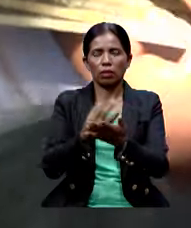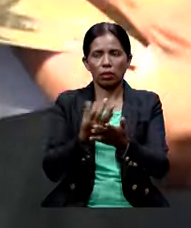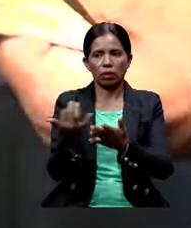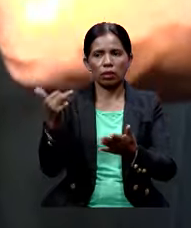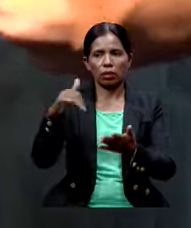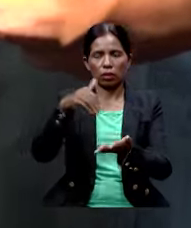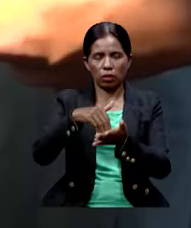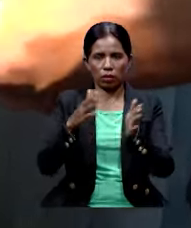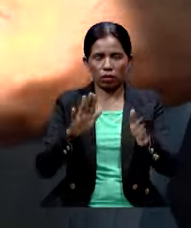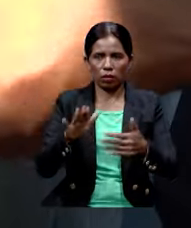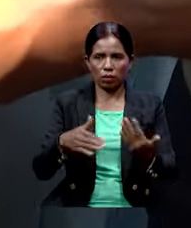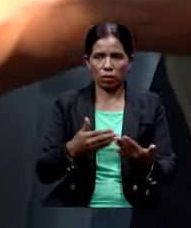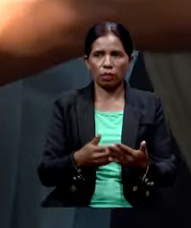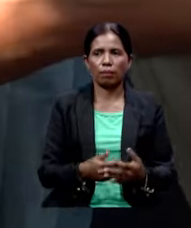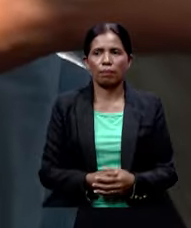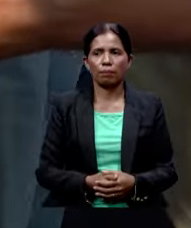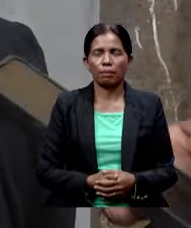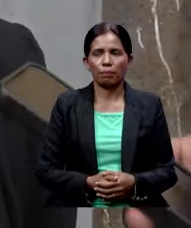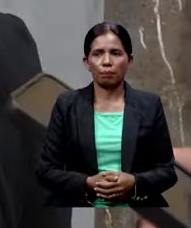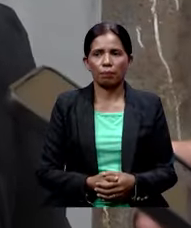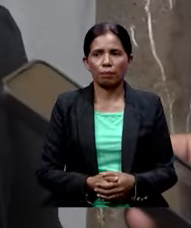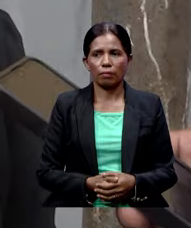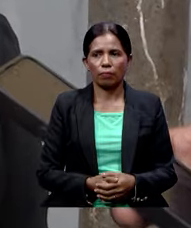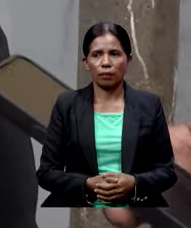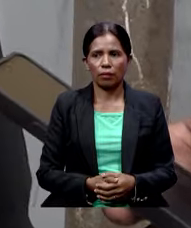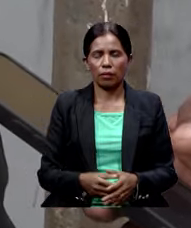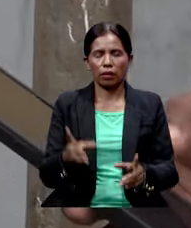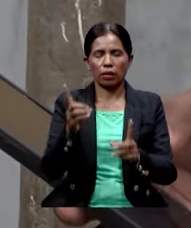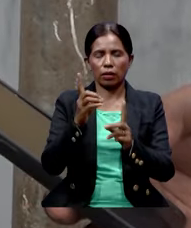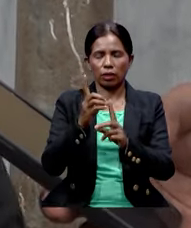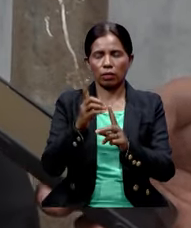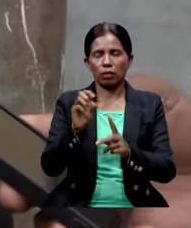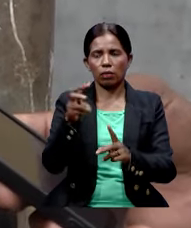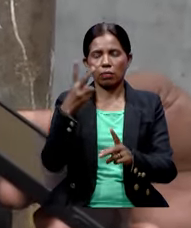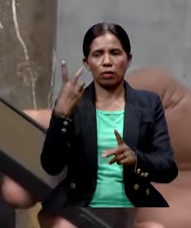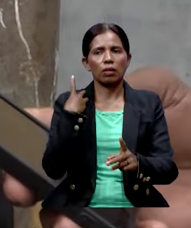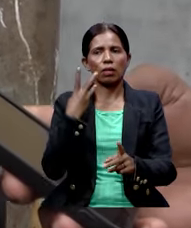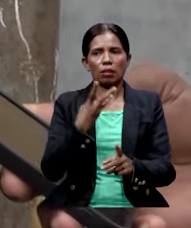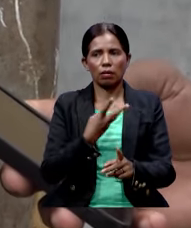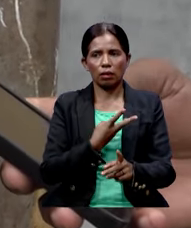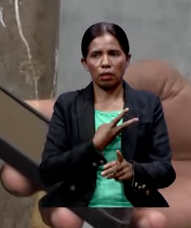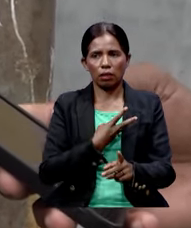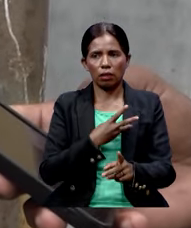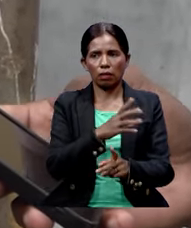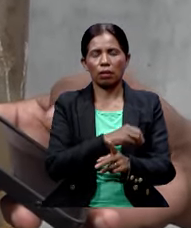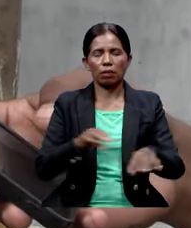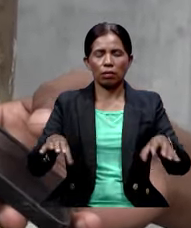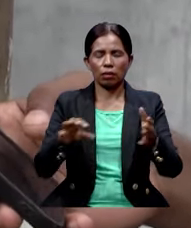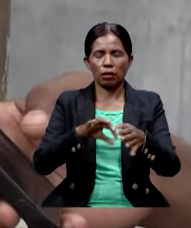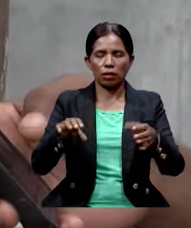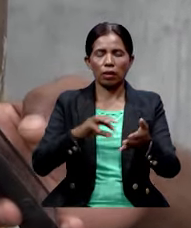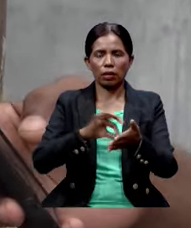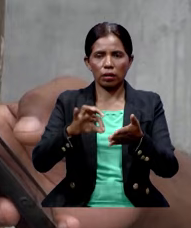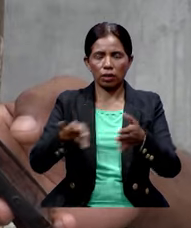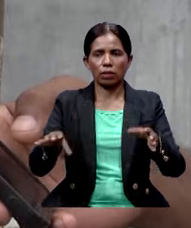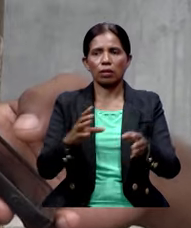ba estudante. Kular nabe maka tung iha dia dosi, mai be aminia reinskrisang, reinskrisang, ami